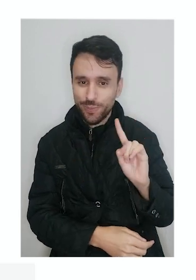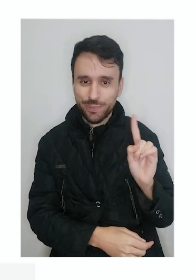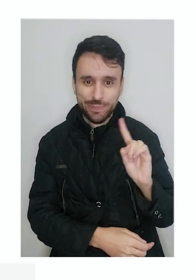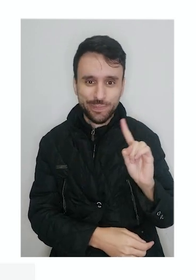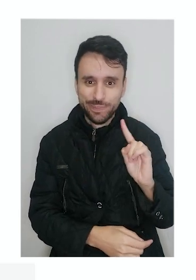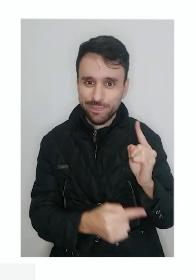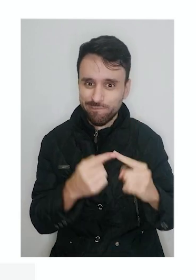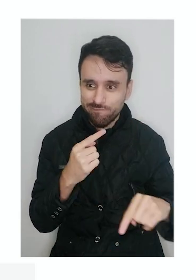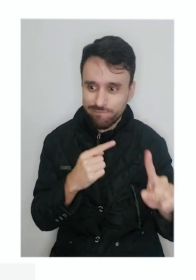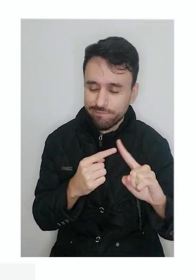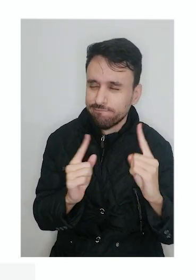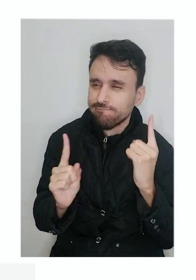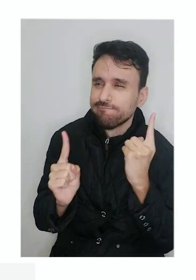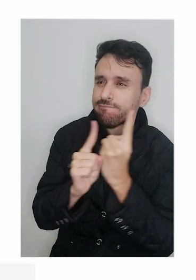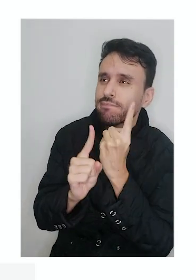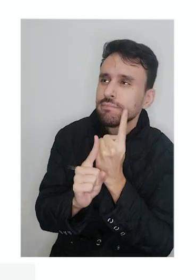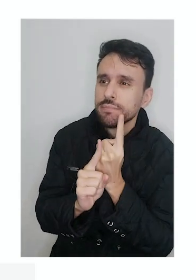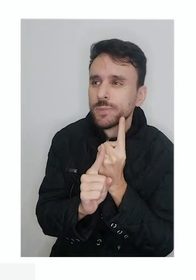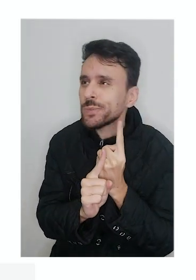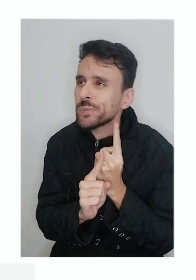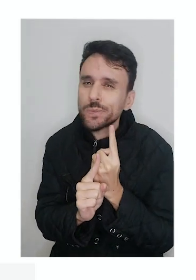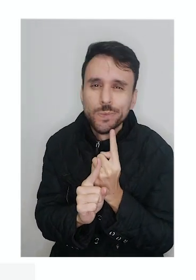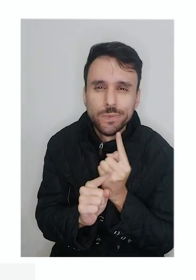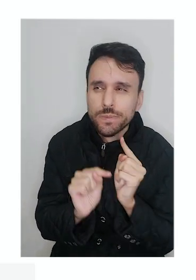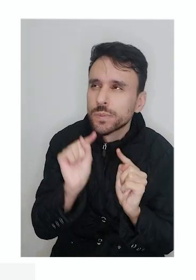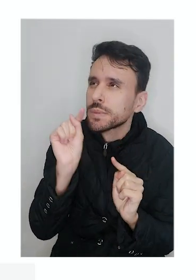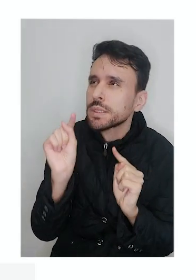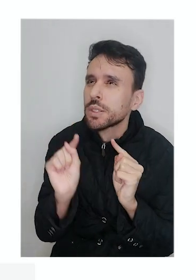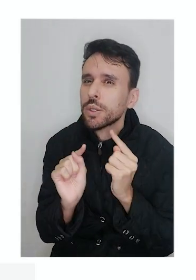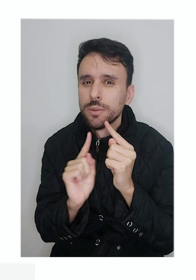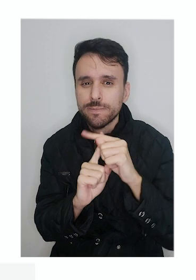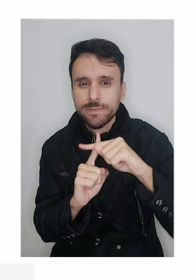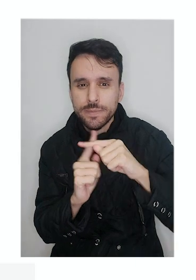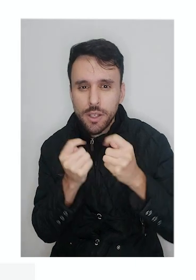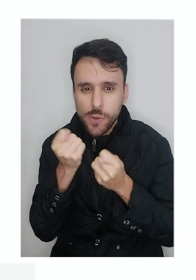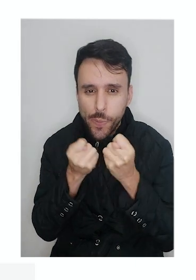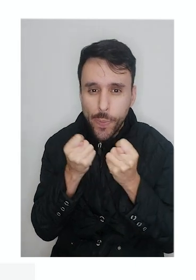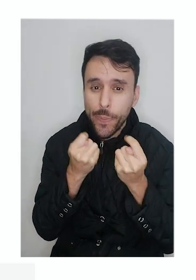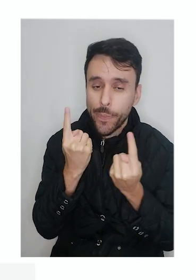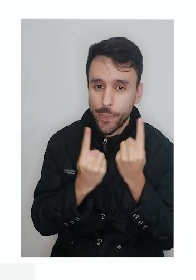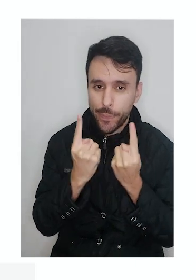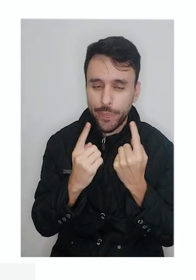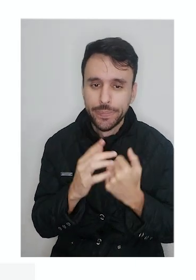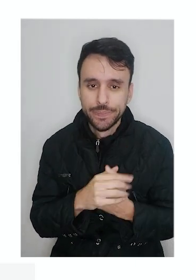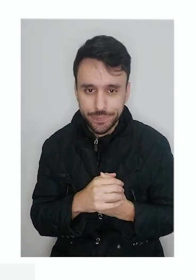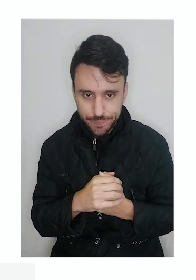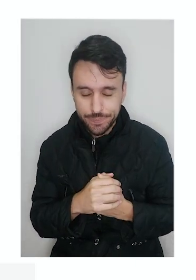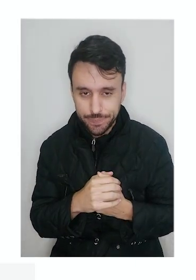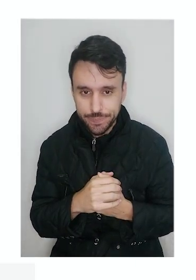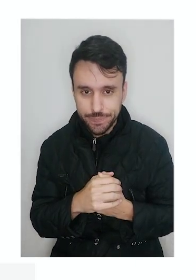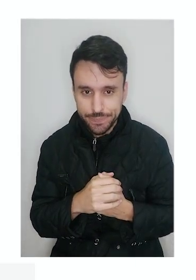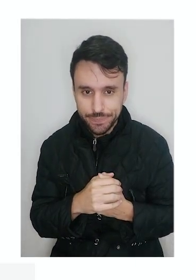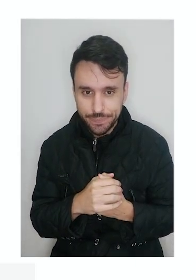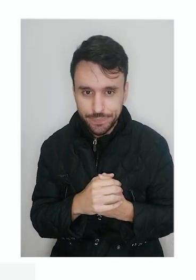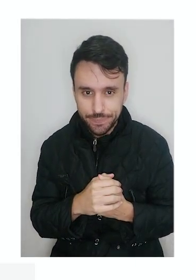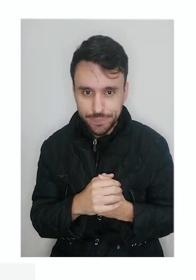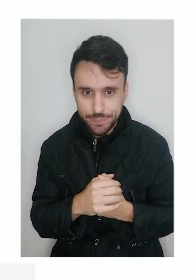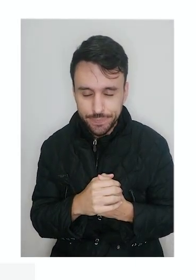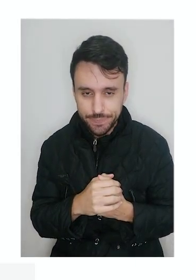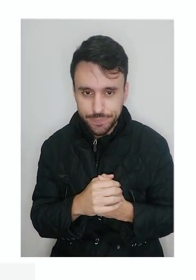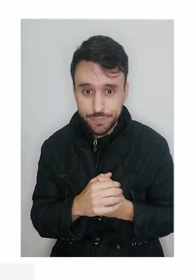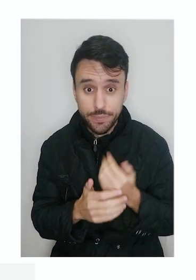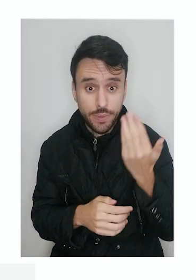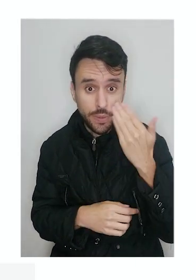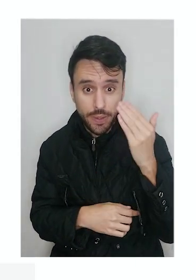Não acertei. Vamos continuar procurando. Onde está o termômetro? Vamos ver. Agora eu vou escolher